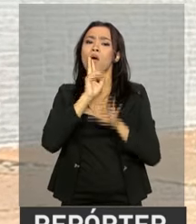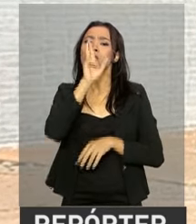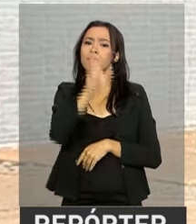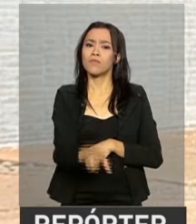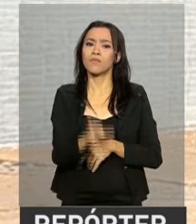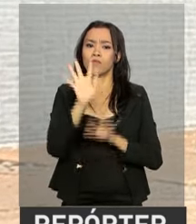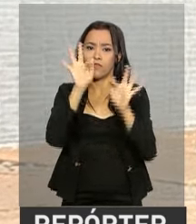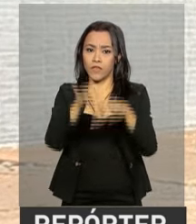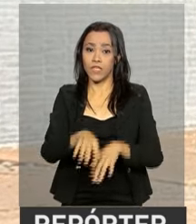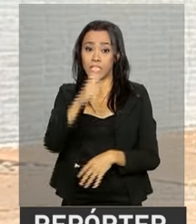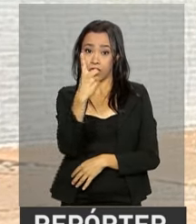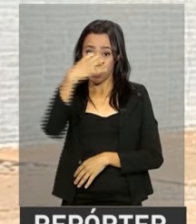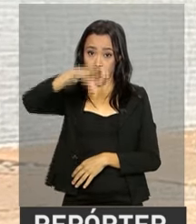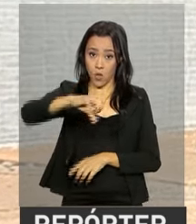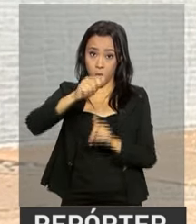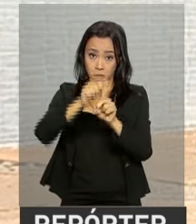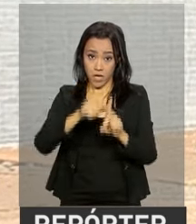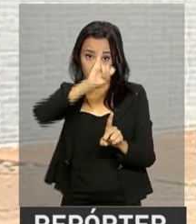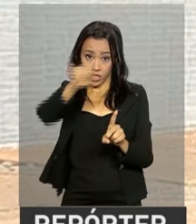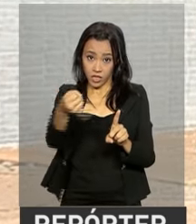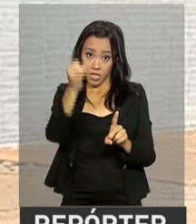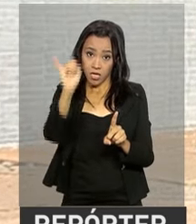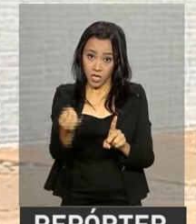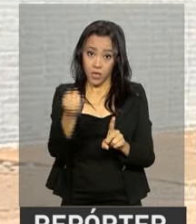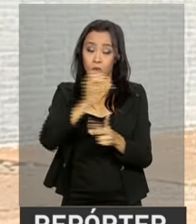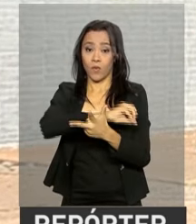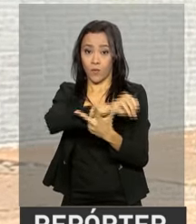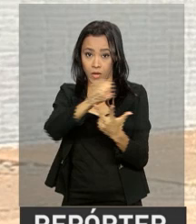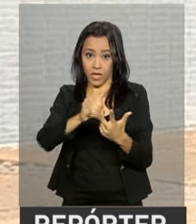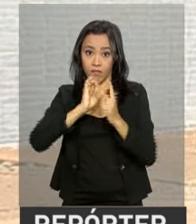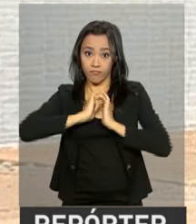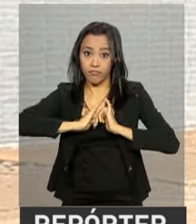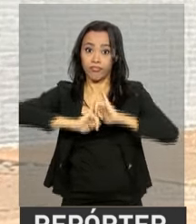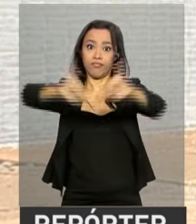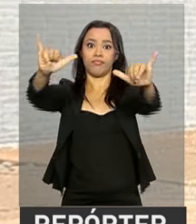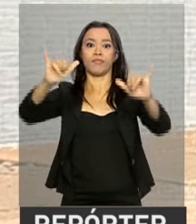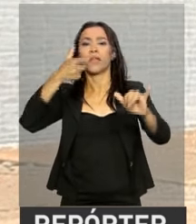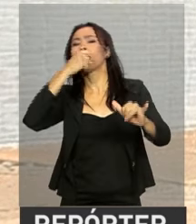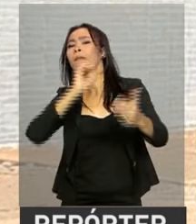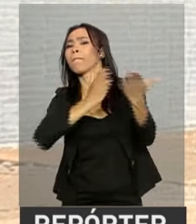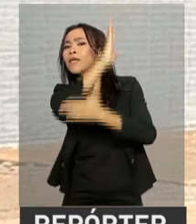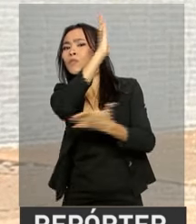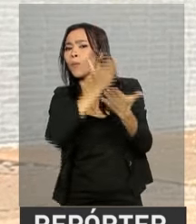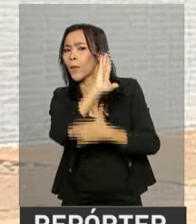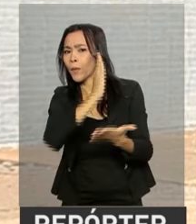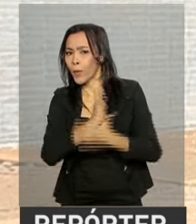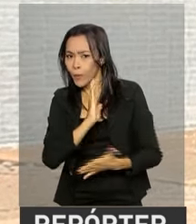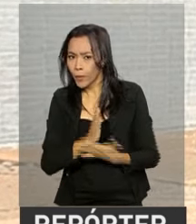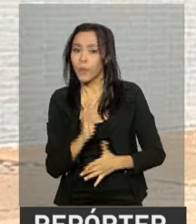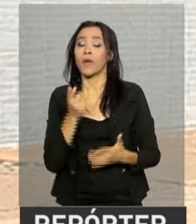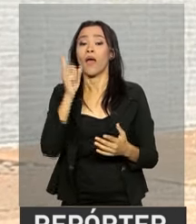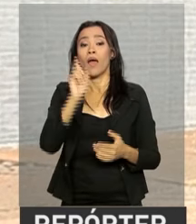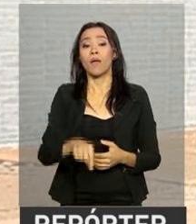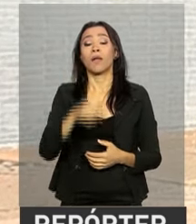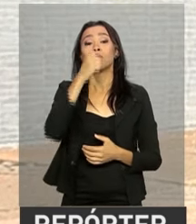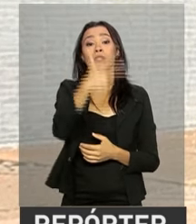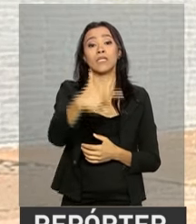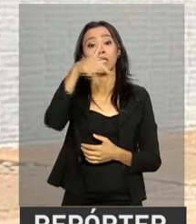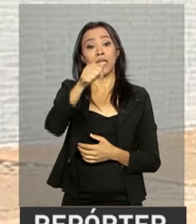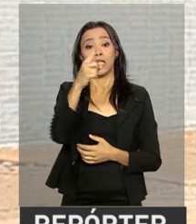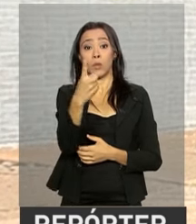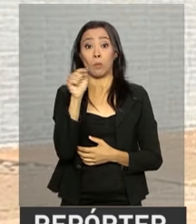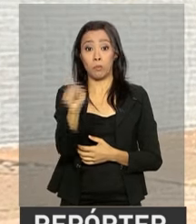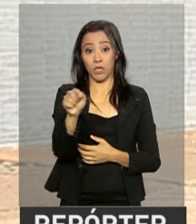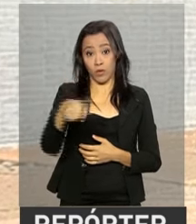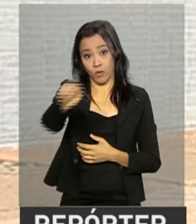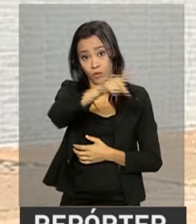de janeiro. Essa data de resultado também é a mesma para os 271 mil estudantes que